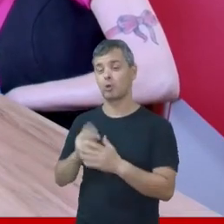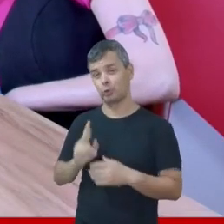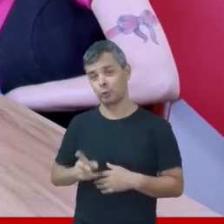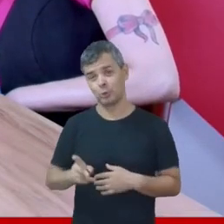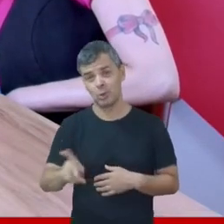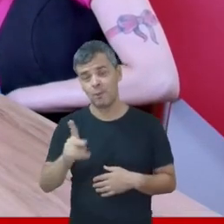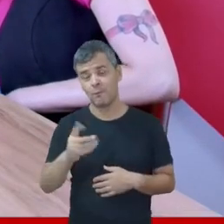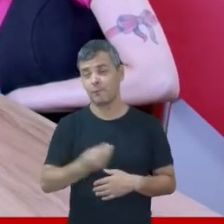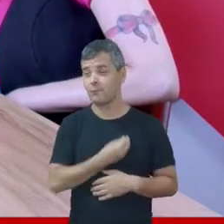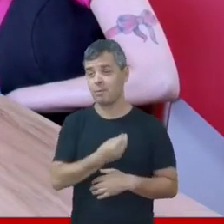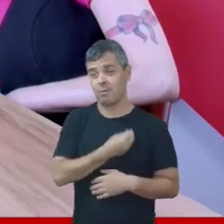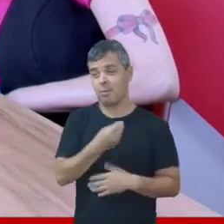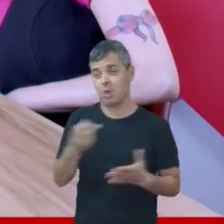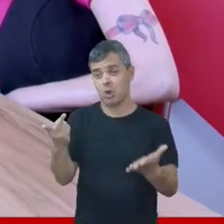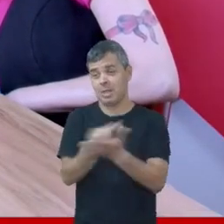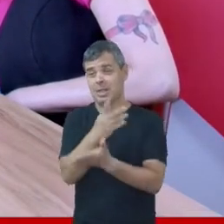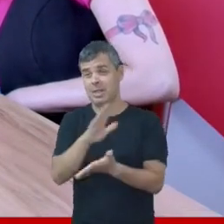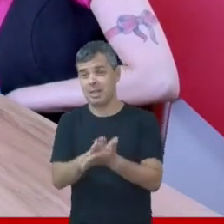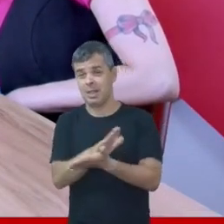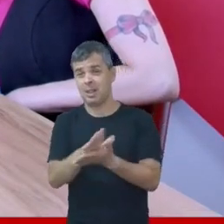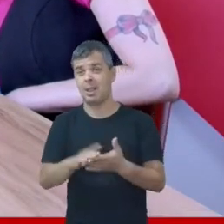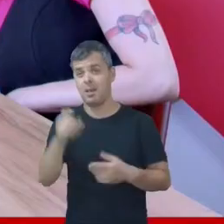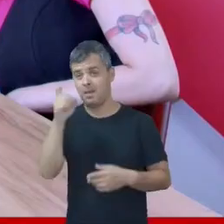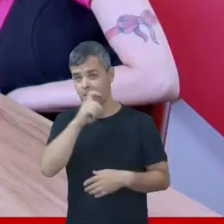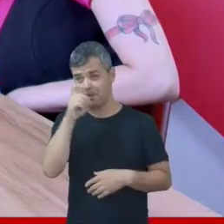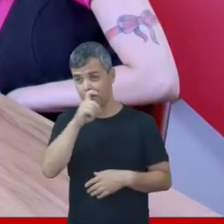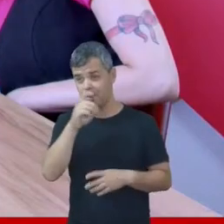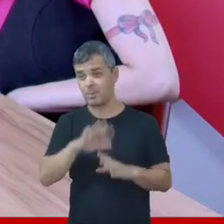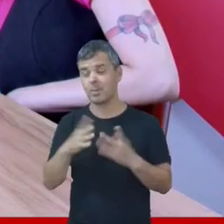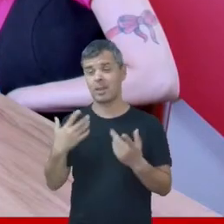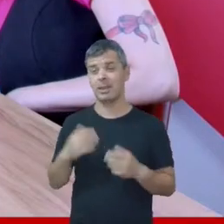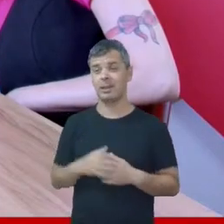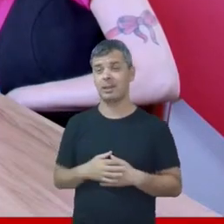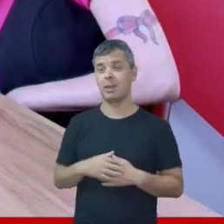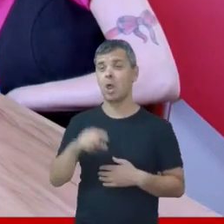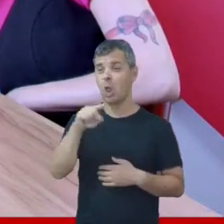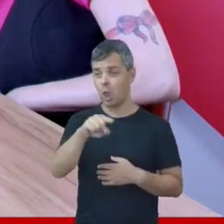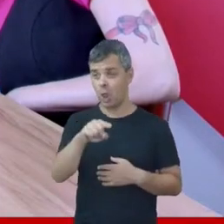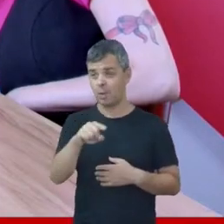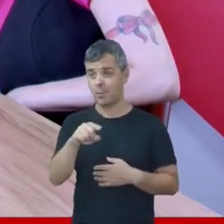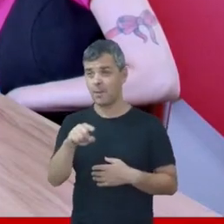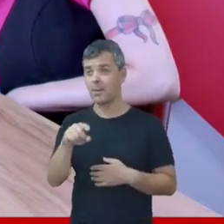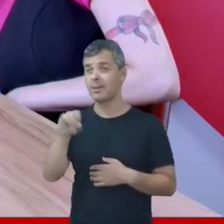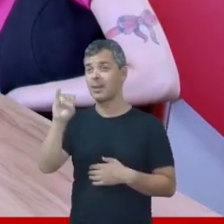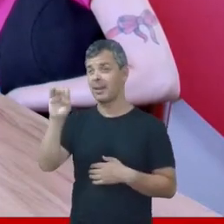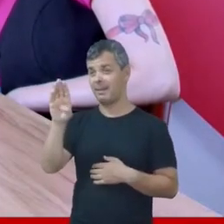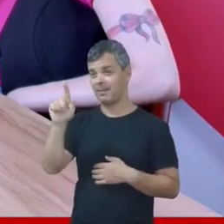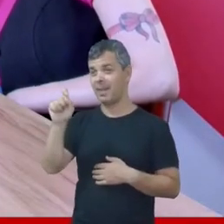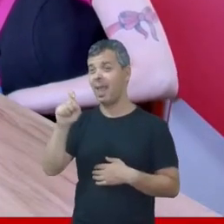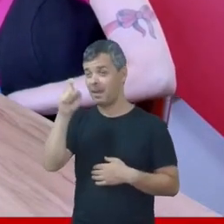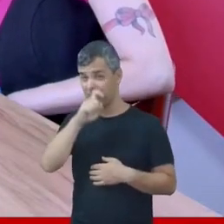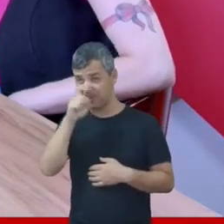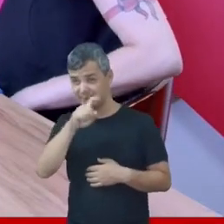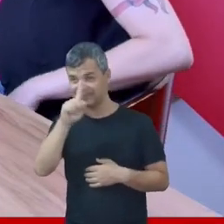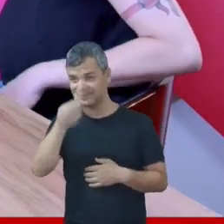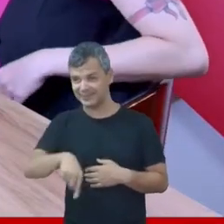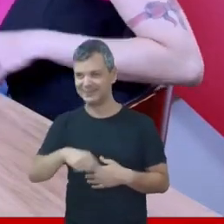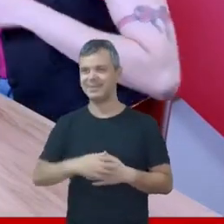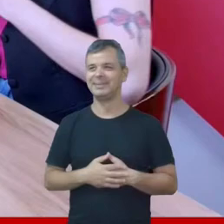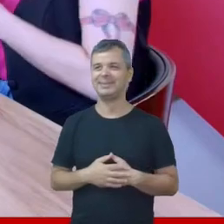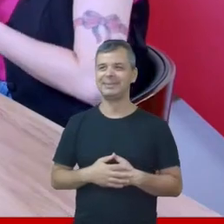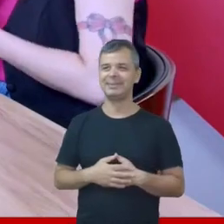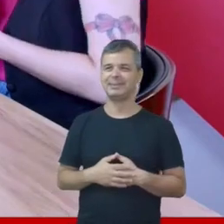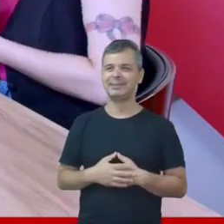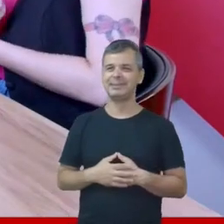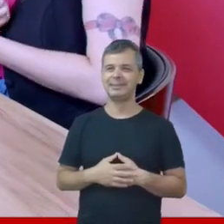como se nada tivesse acontecido. Gente, não mintam, viu? Porque a mentira tem perna curta. Você, moça do IBGE. Era mentira. Não,